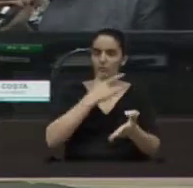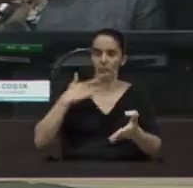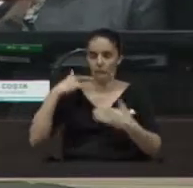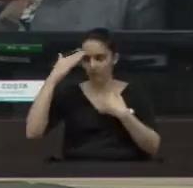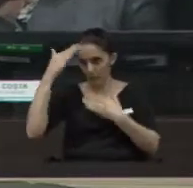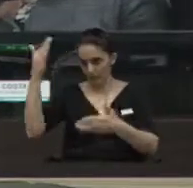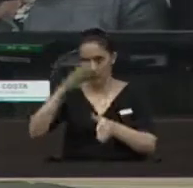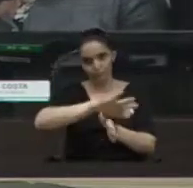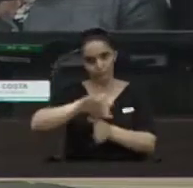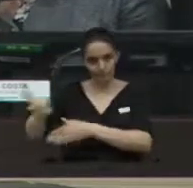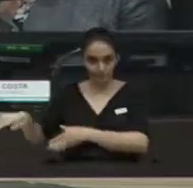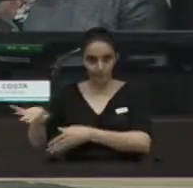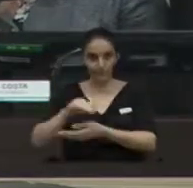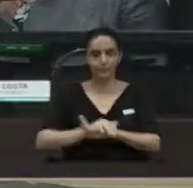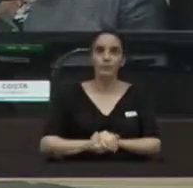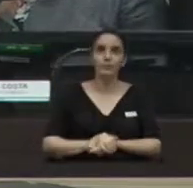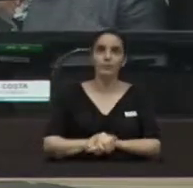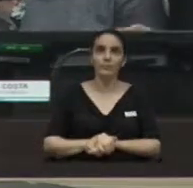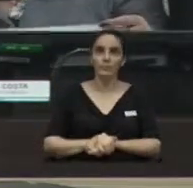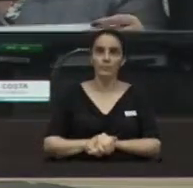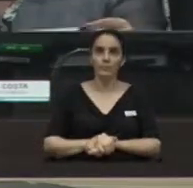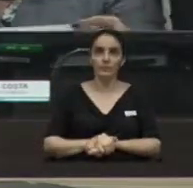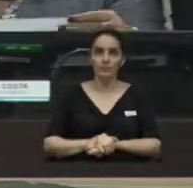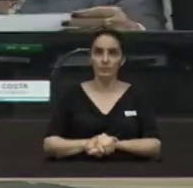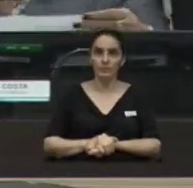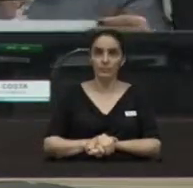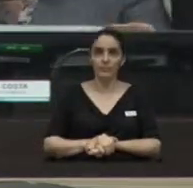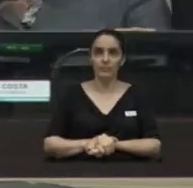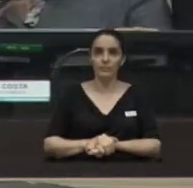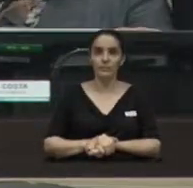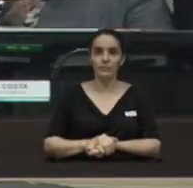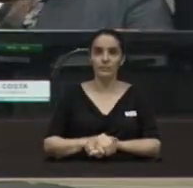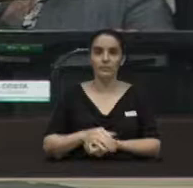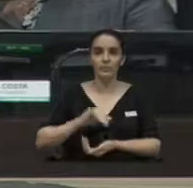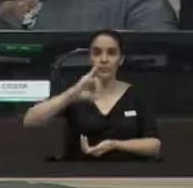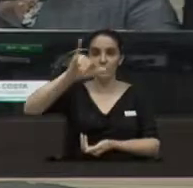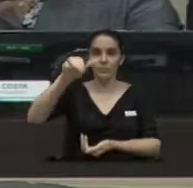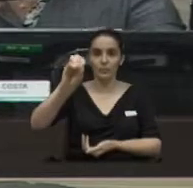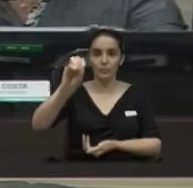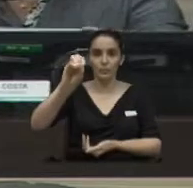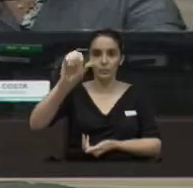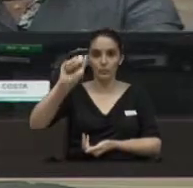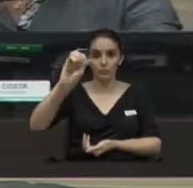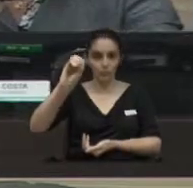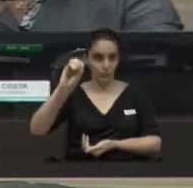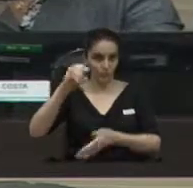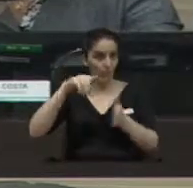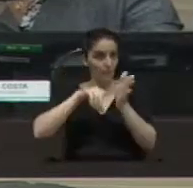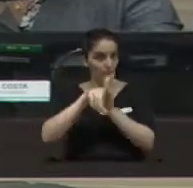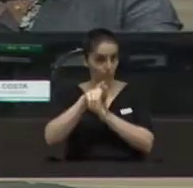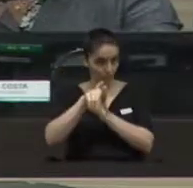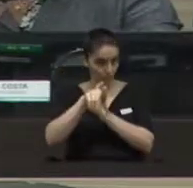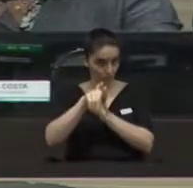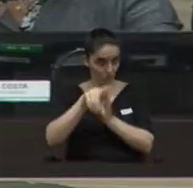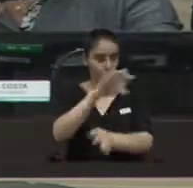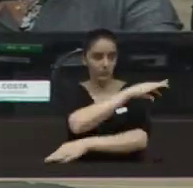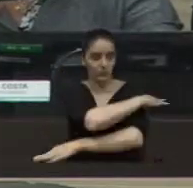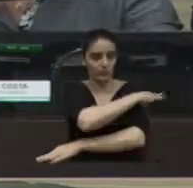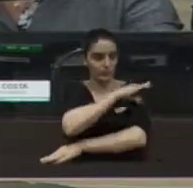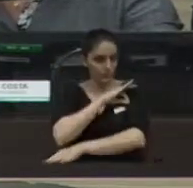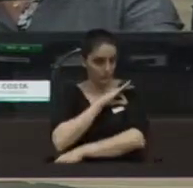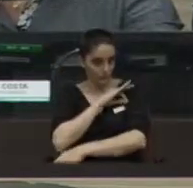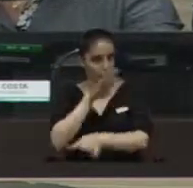senhor Todd, nossa, desculpa, seu João. A sua pergunta também é dirigida ao senhor